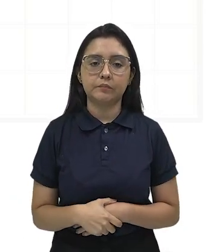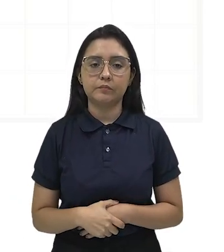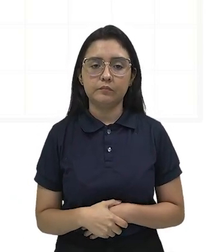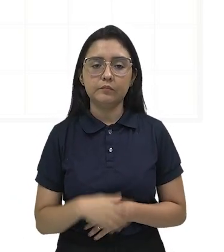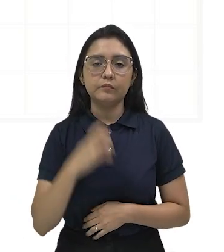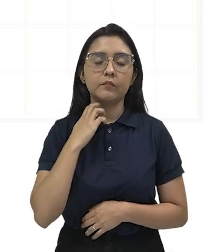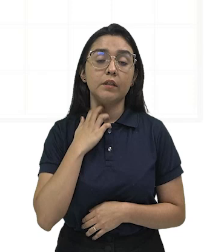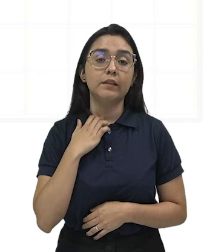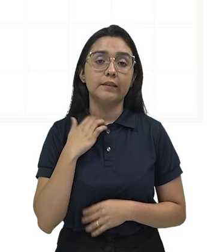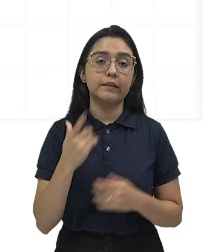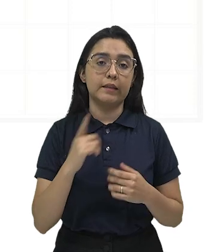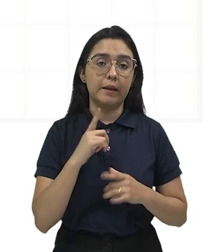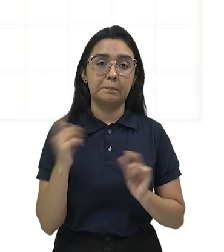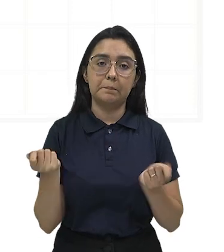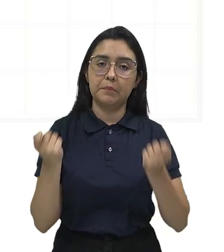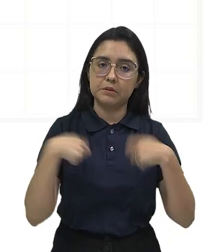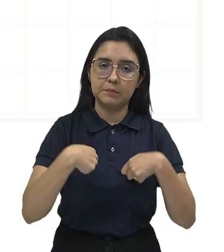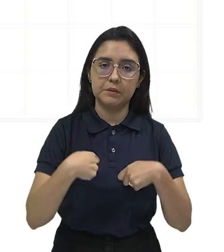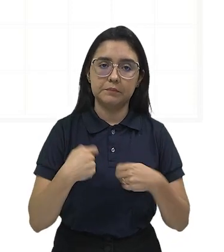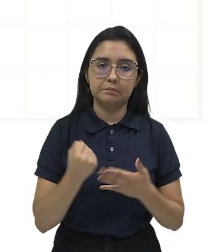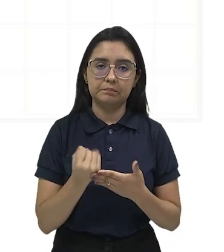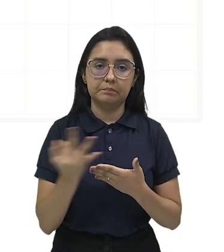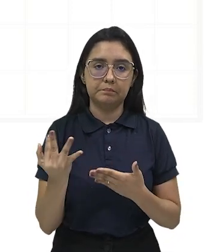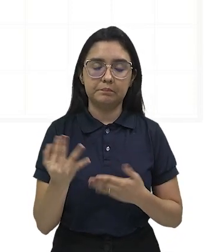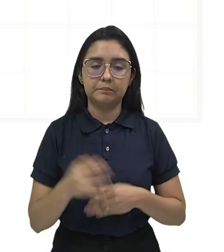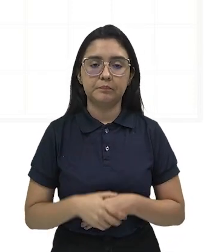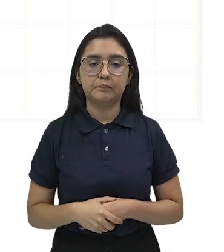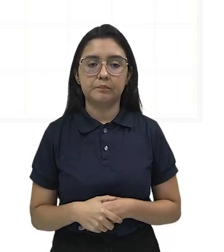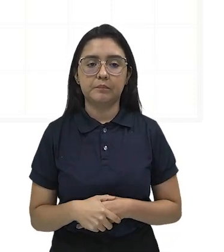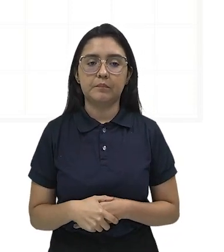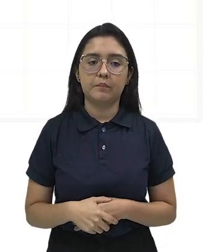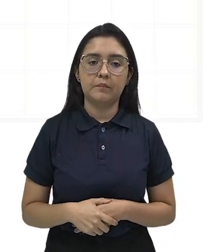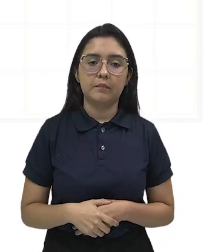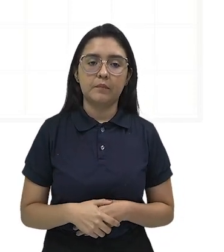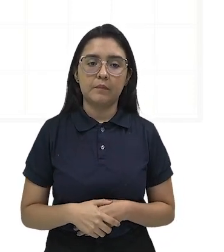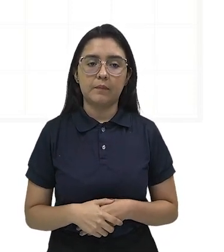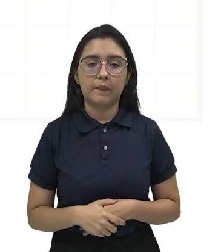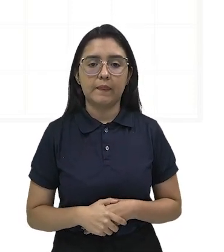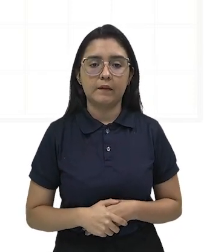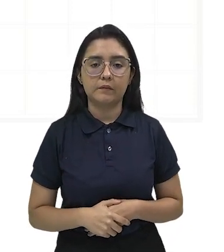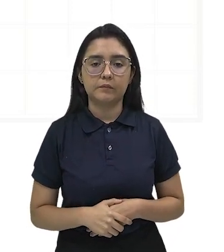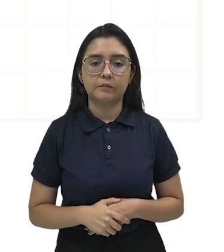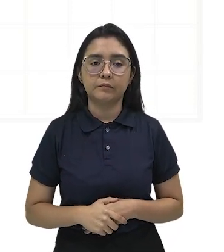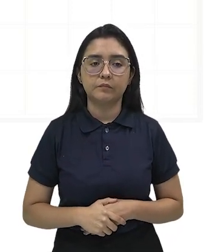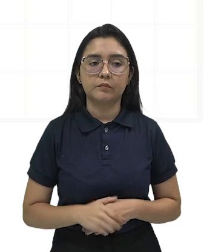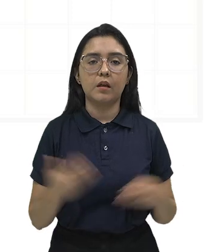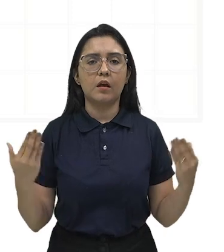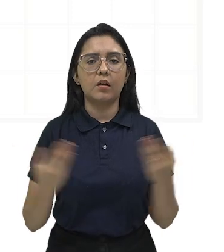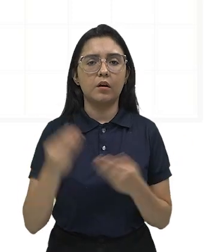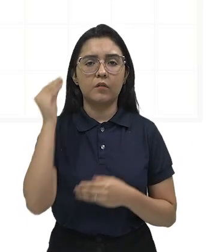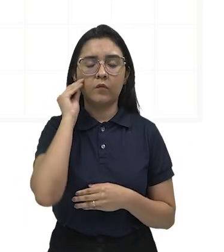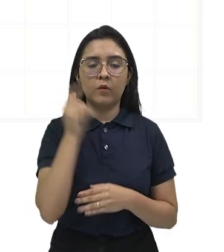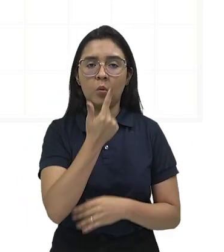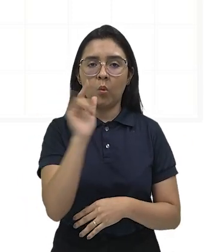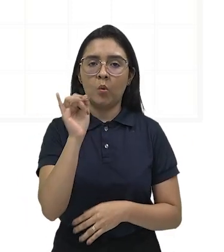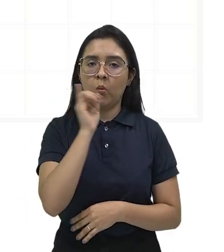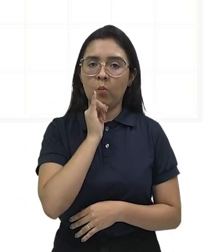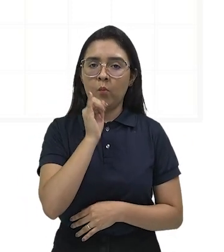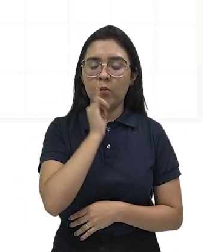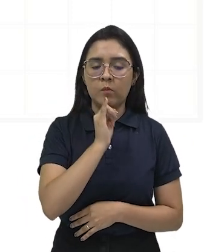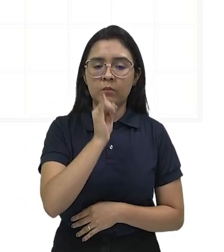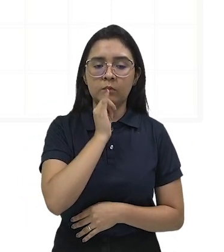de possibilidades aí. Beleza, meu povo? Vamos para mais situações, né?